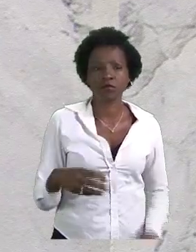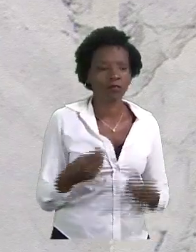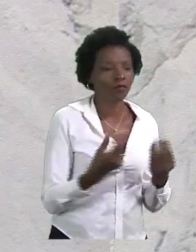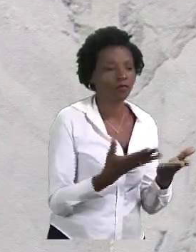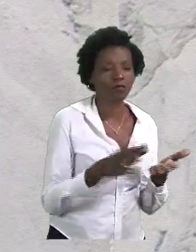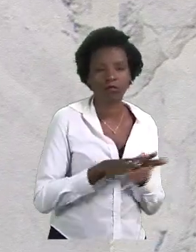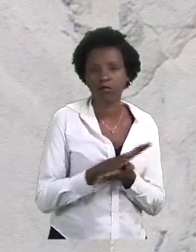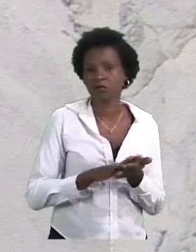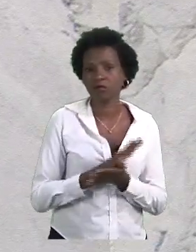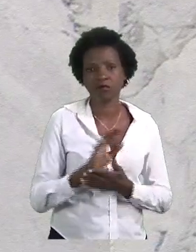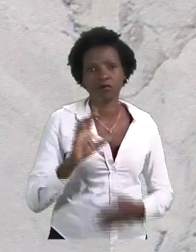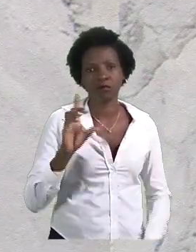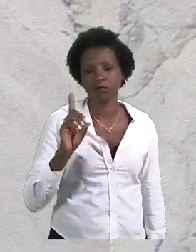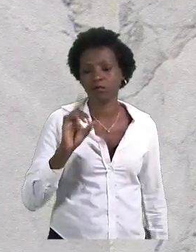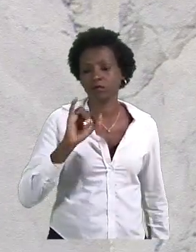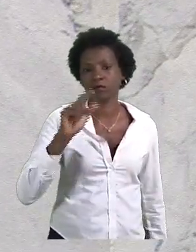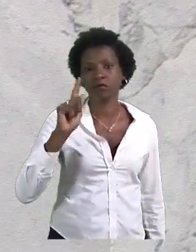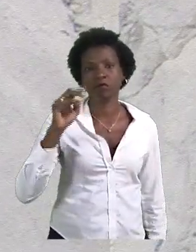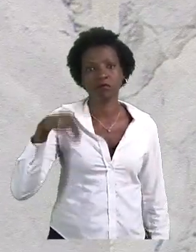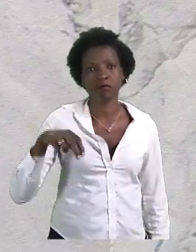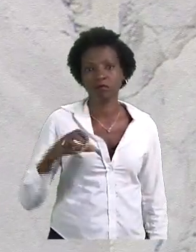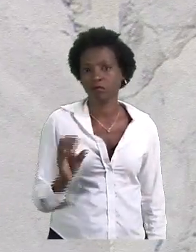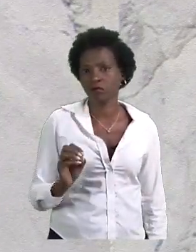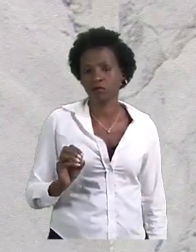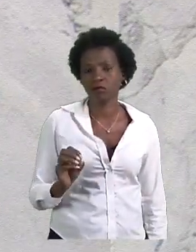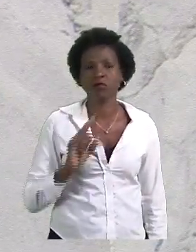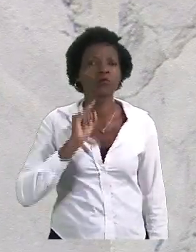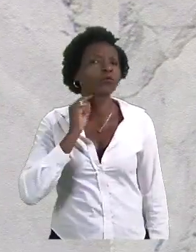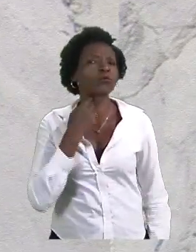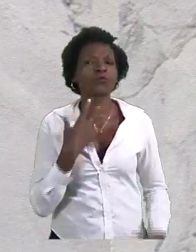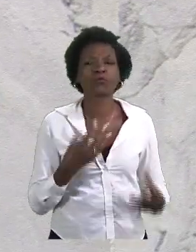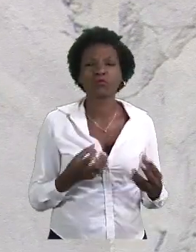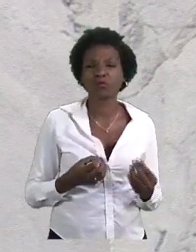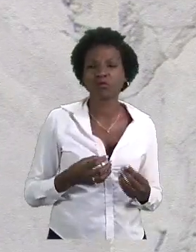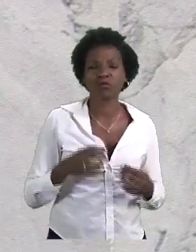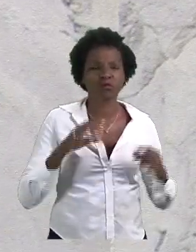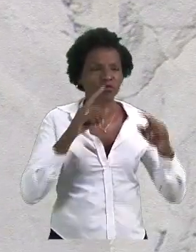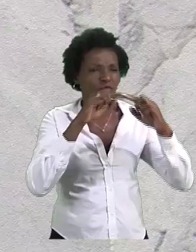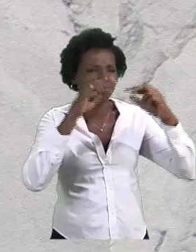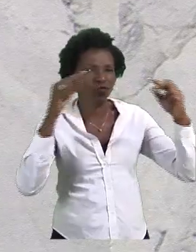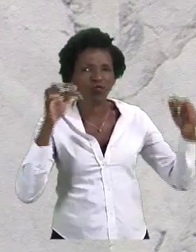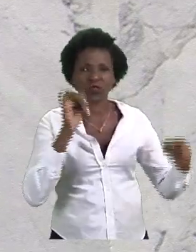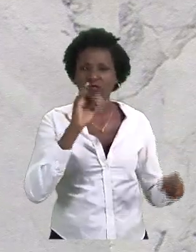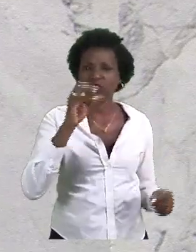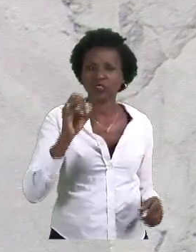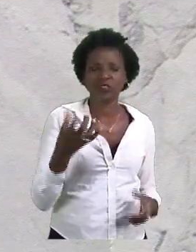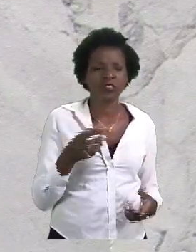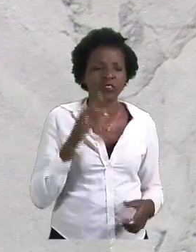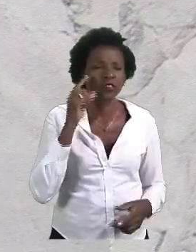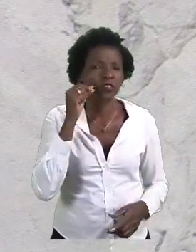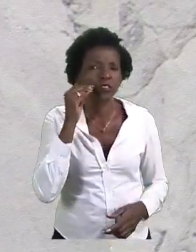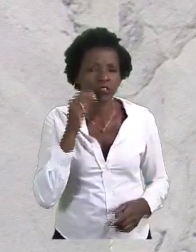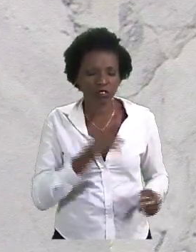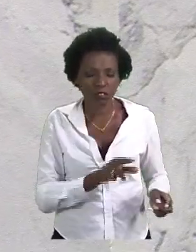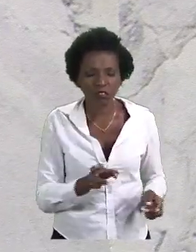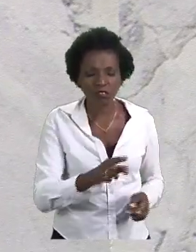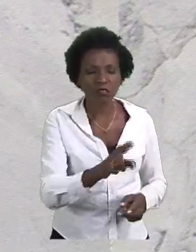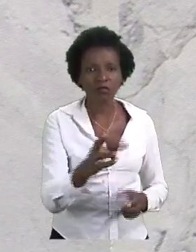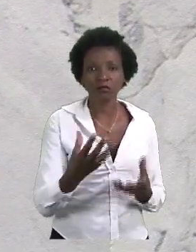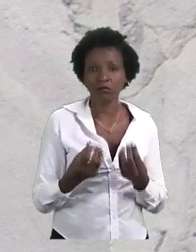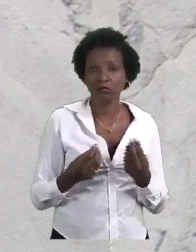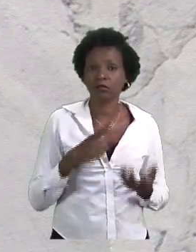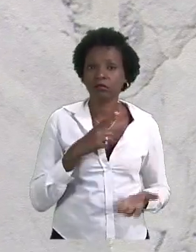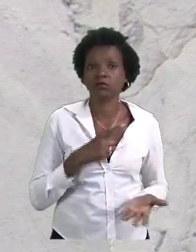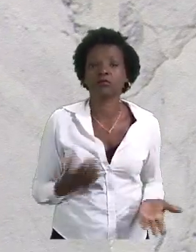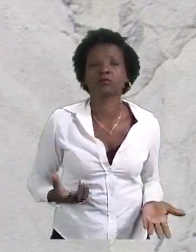clientes. Sobram relatos de sujeira, instalações elétricas incendiadas, ratos pelos corredores. Uma pista do